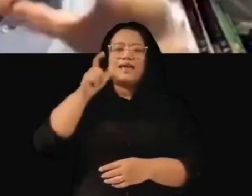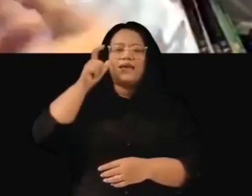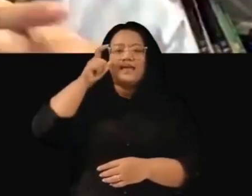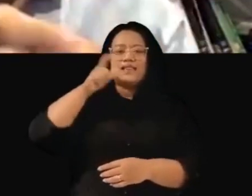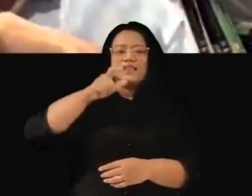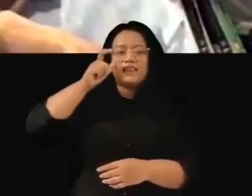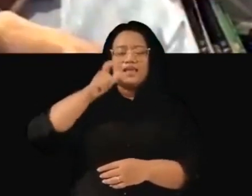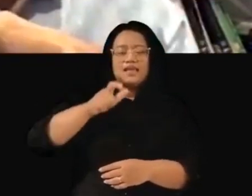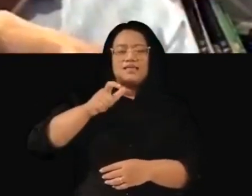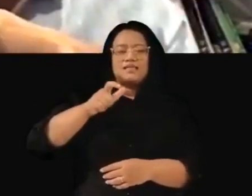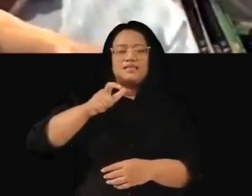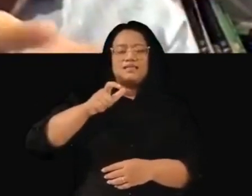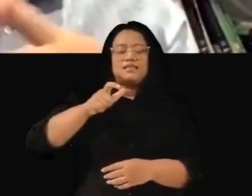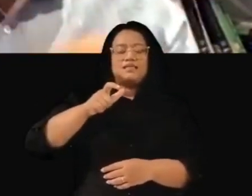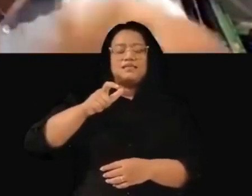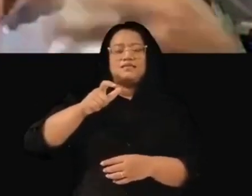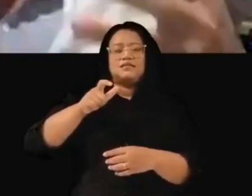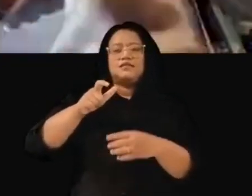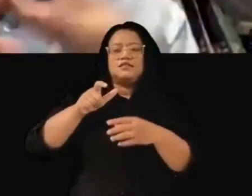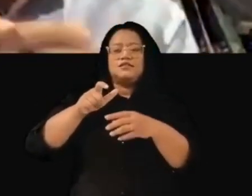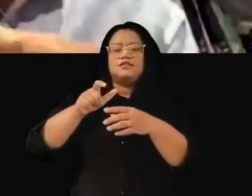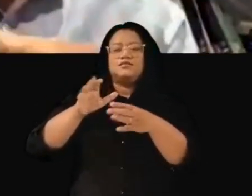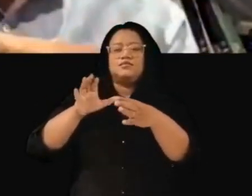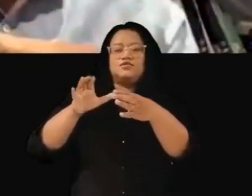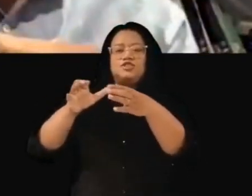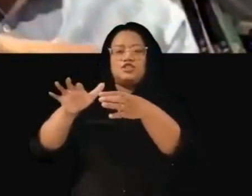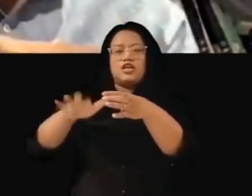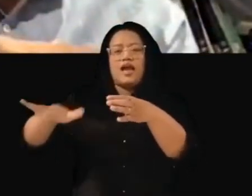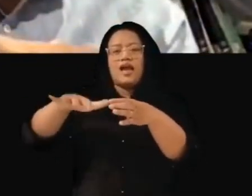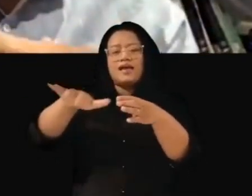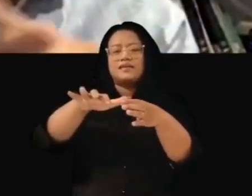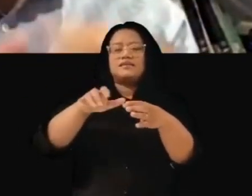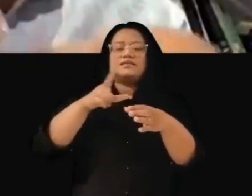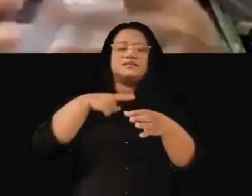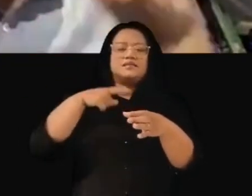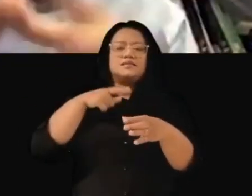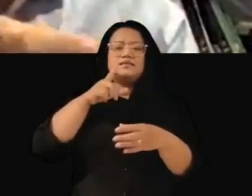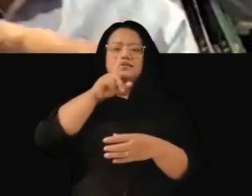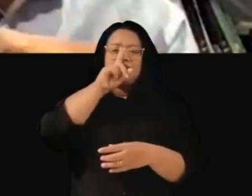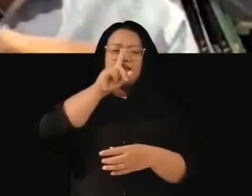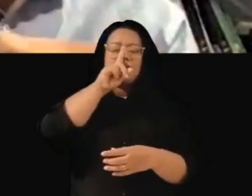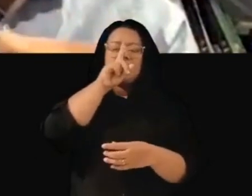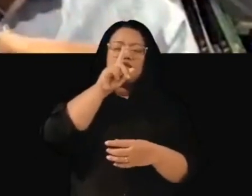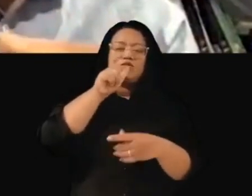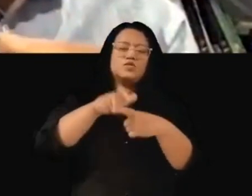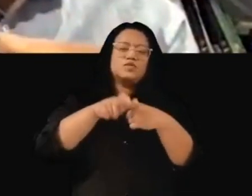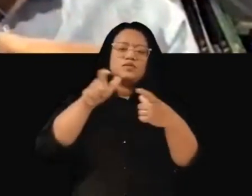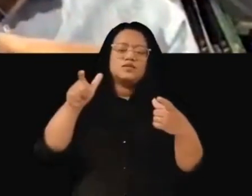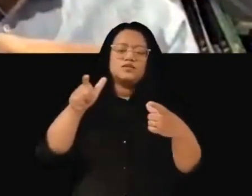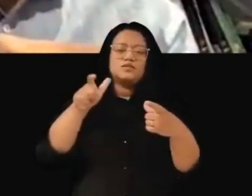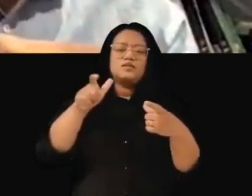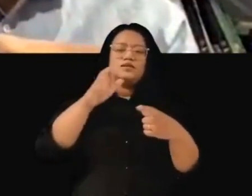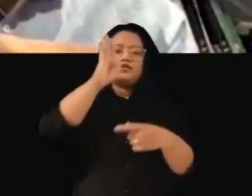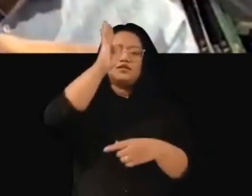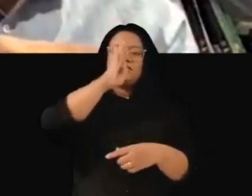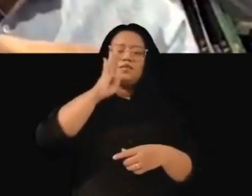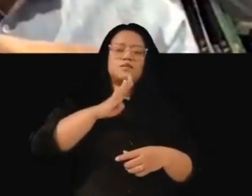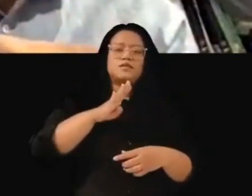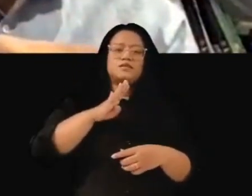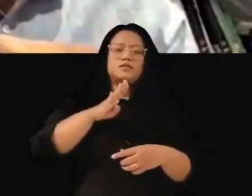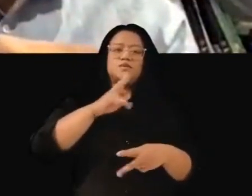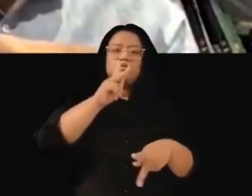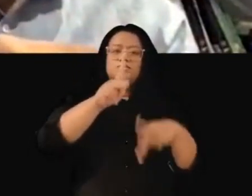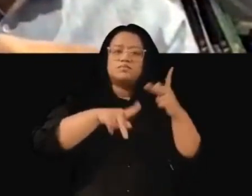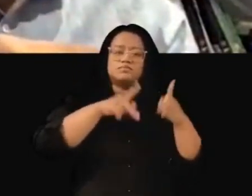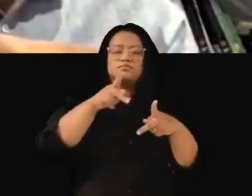muito pequenos de um segmento que coloca em risco uma série de... Eu diria que grande parte da população brasileira que, infelizmente, vai acabar se